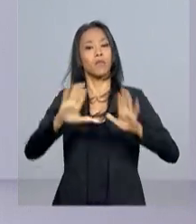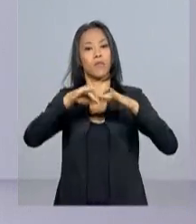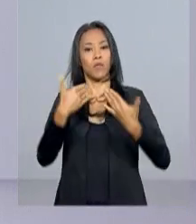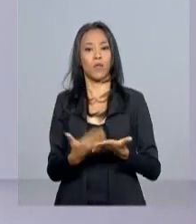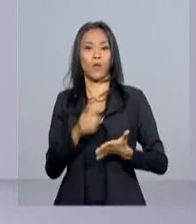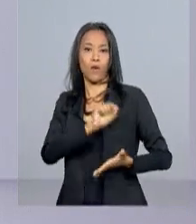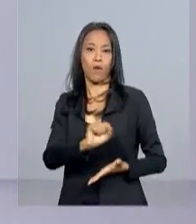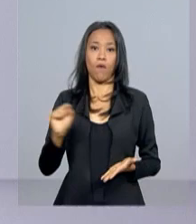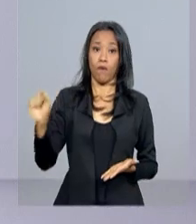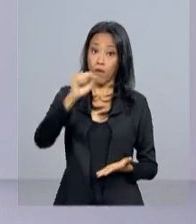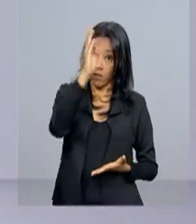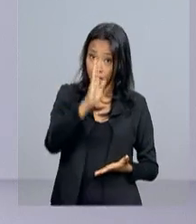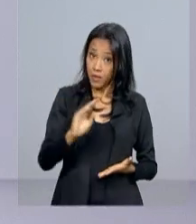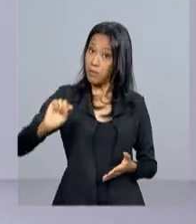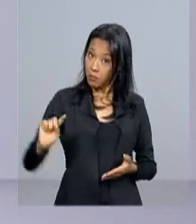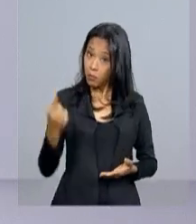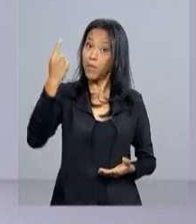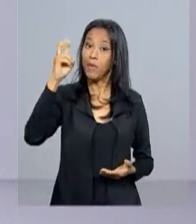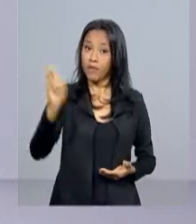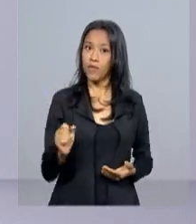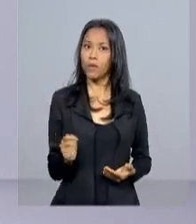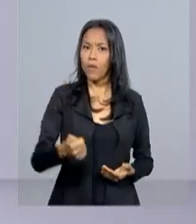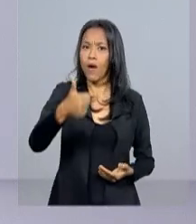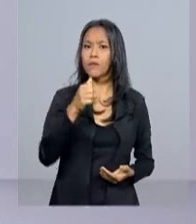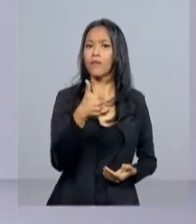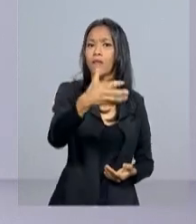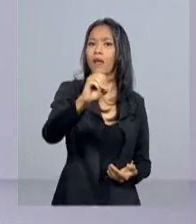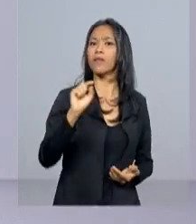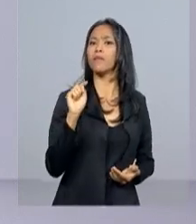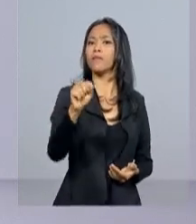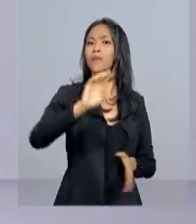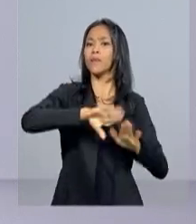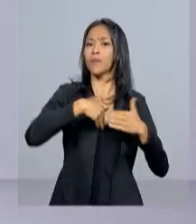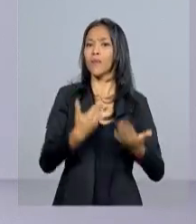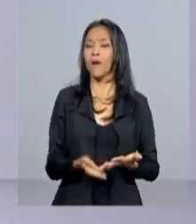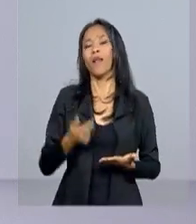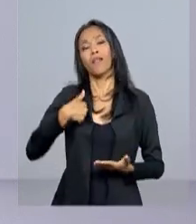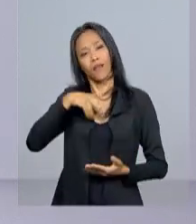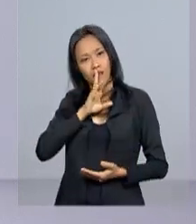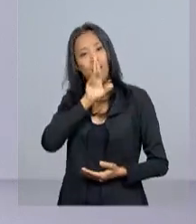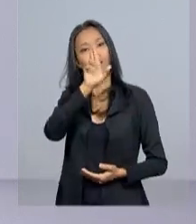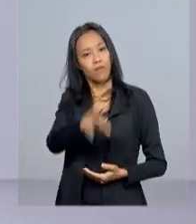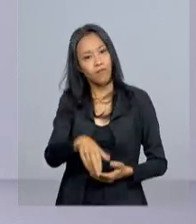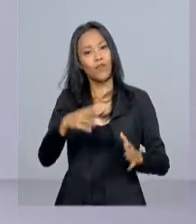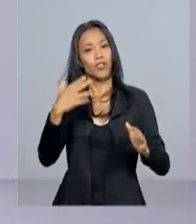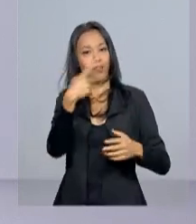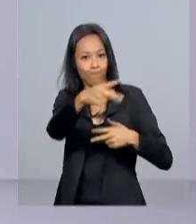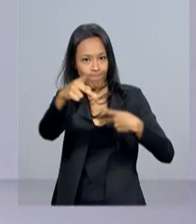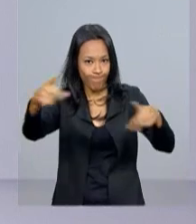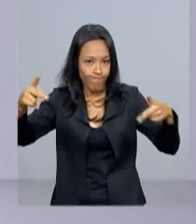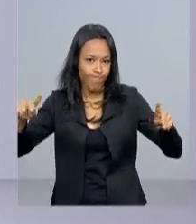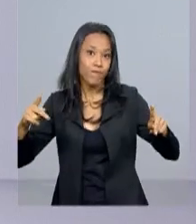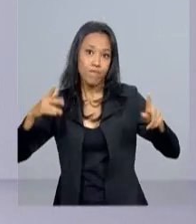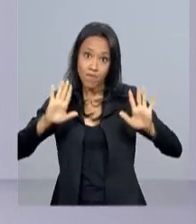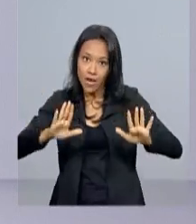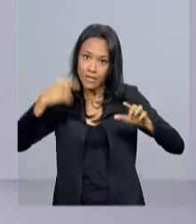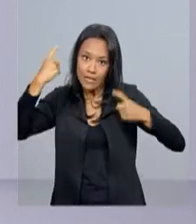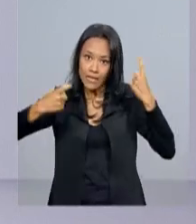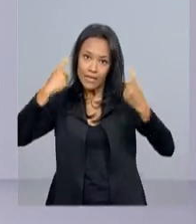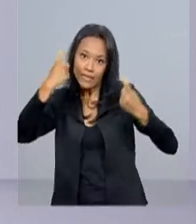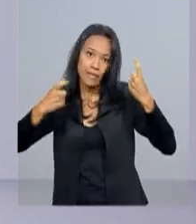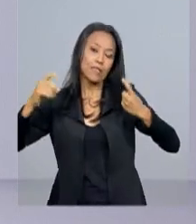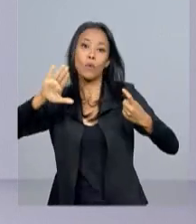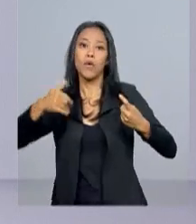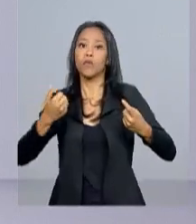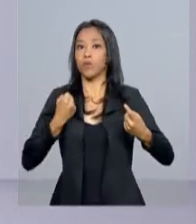e o fato de que, pela primeira vez, quase 10 mil escolas terão resultados individuais. Porém, demonstrou preocupação ao